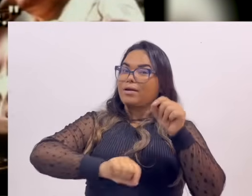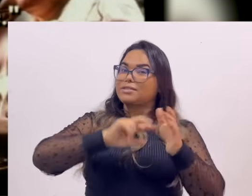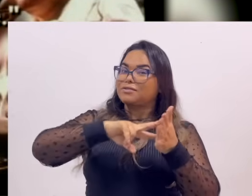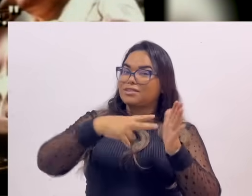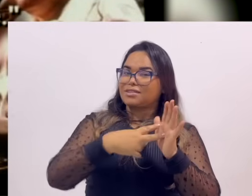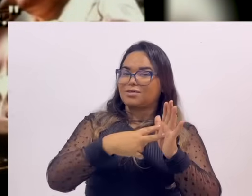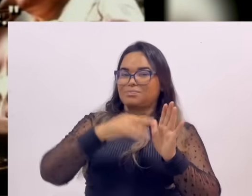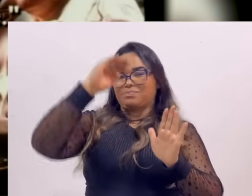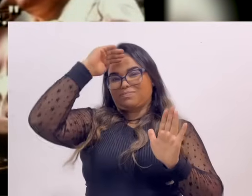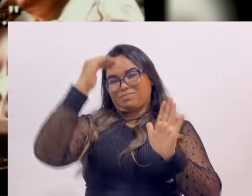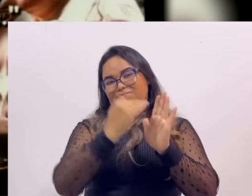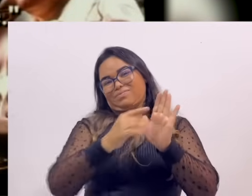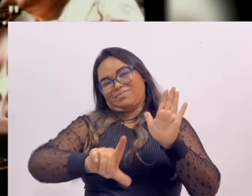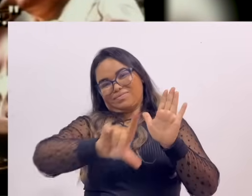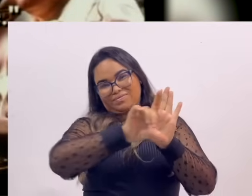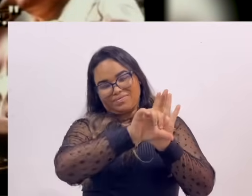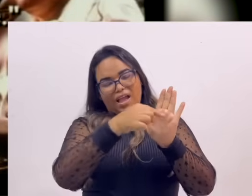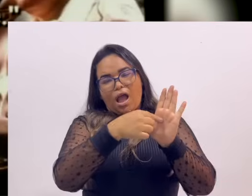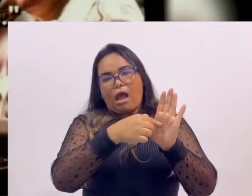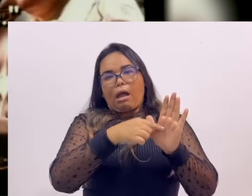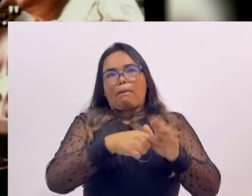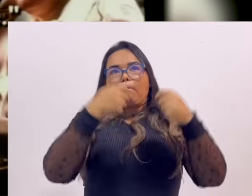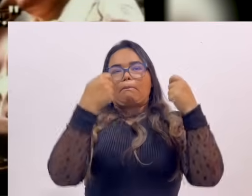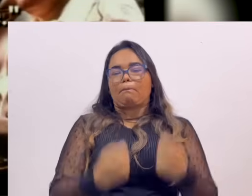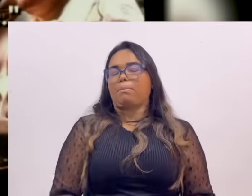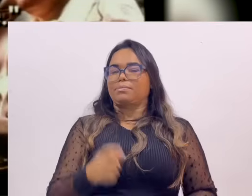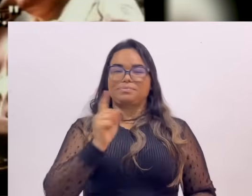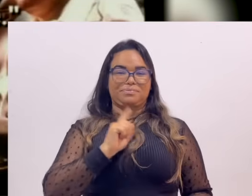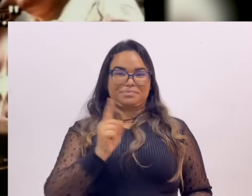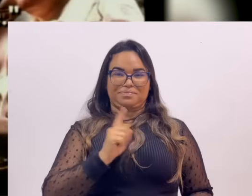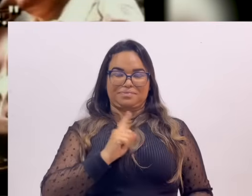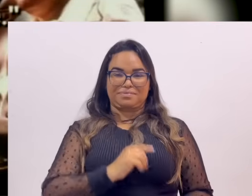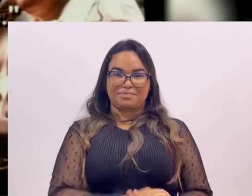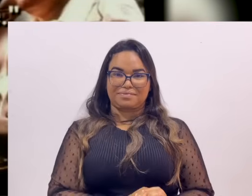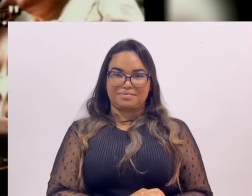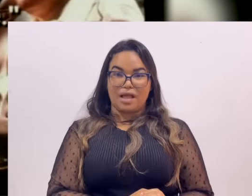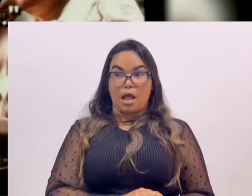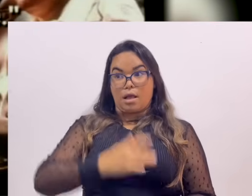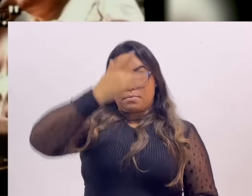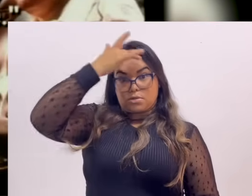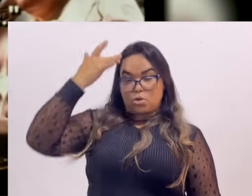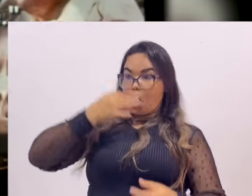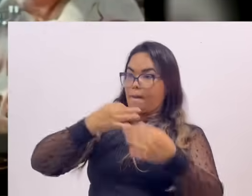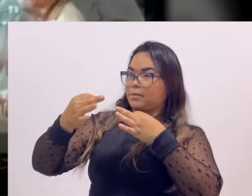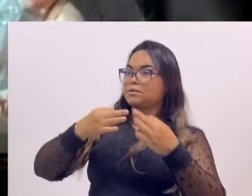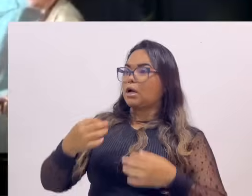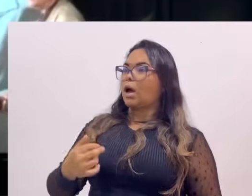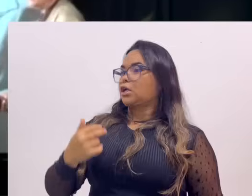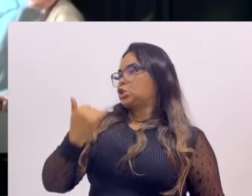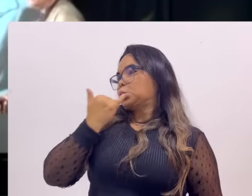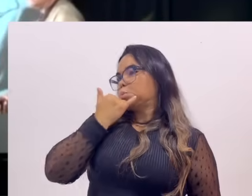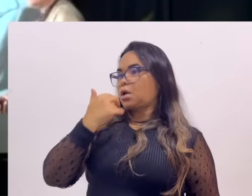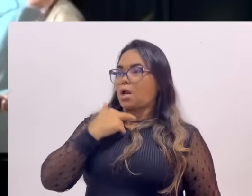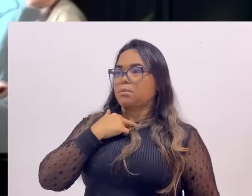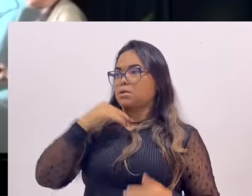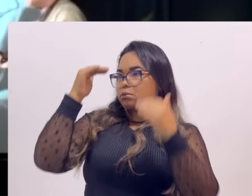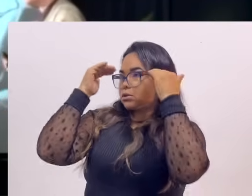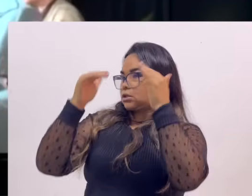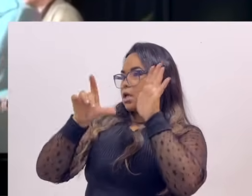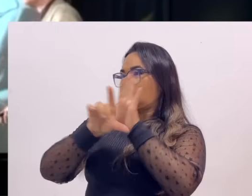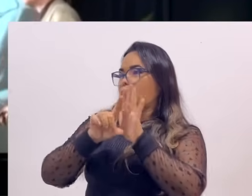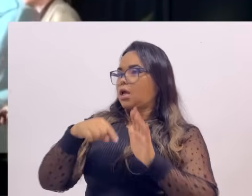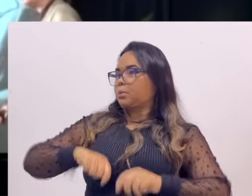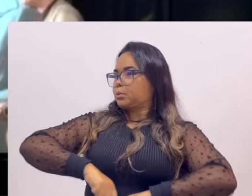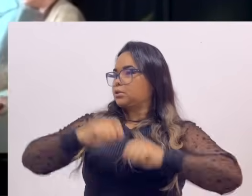seus mandamentos. E os seus mandamentos não são pesados. agora as pessoas dizem, eu não posso guardar a lei de Deus,